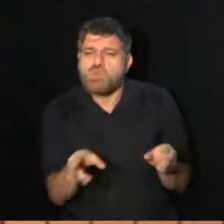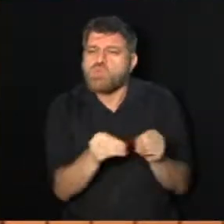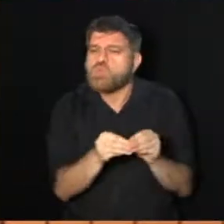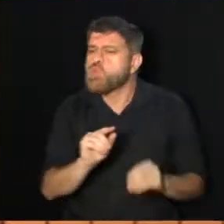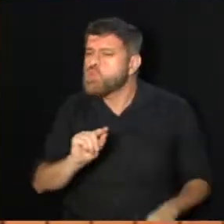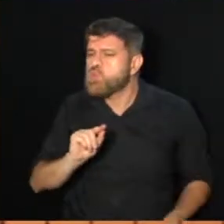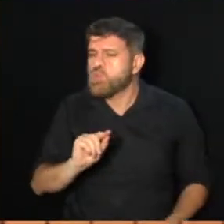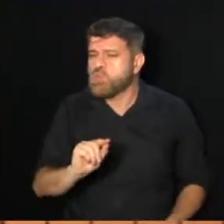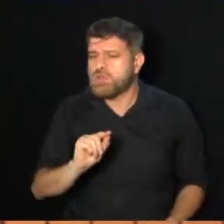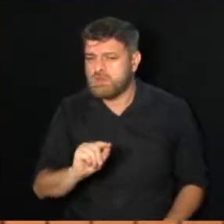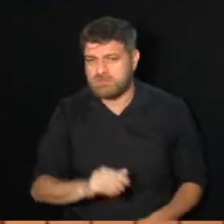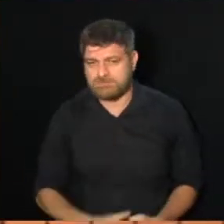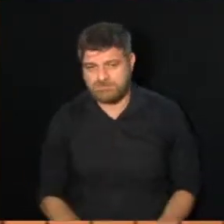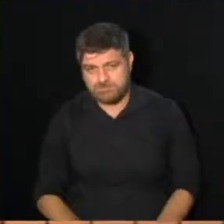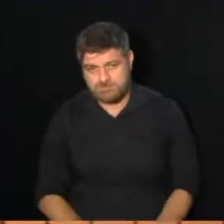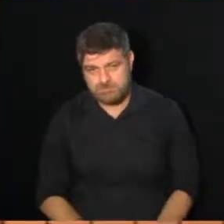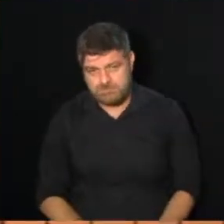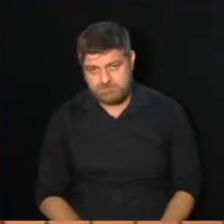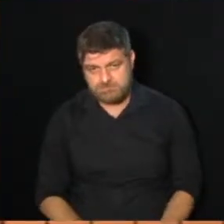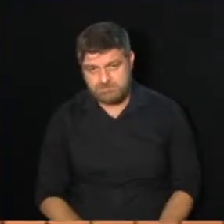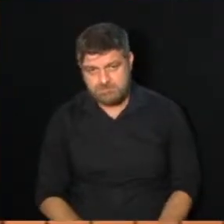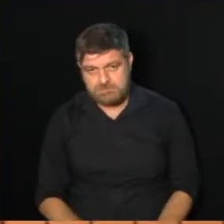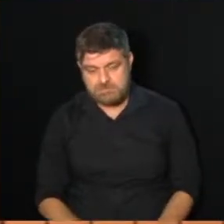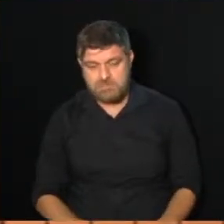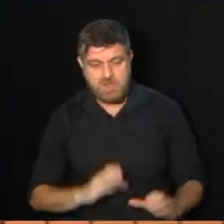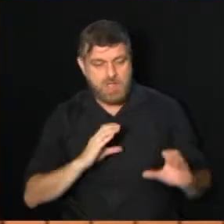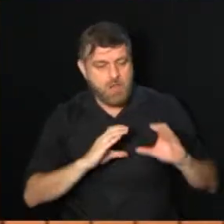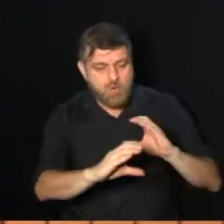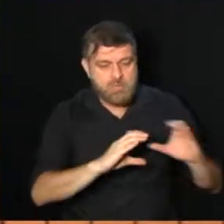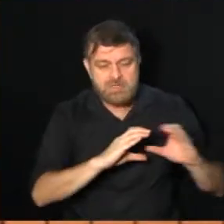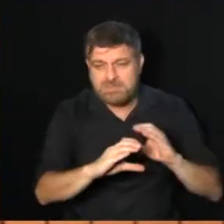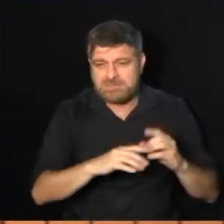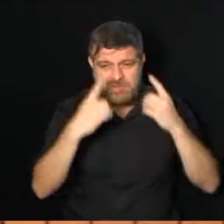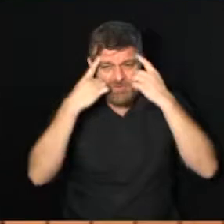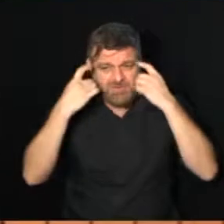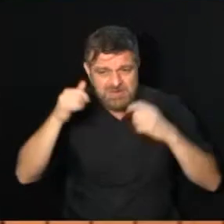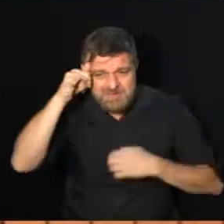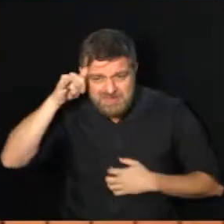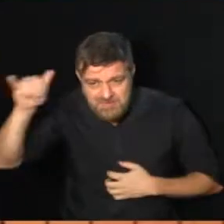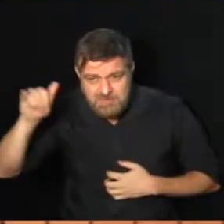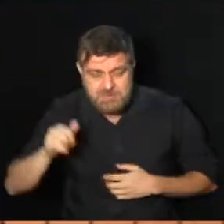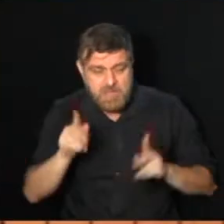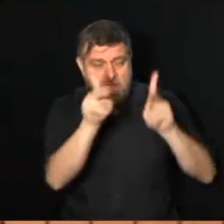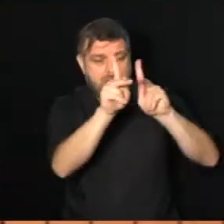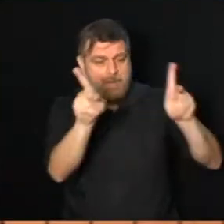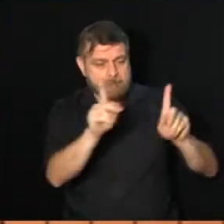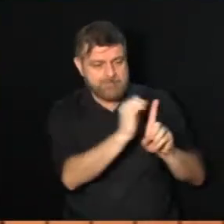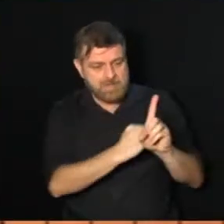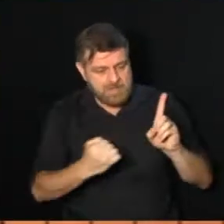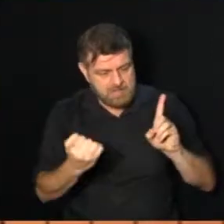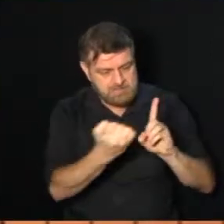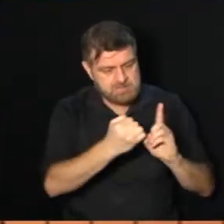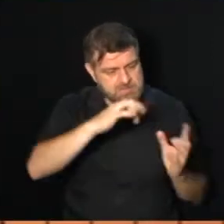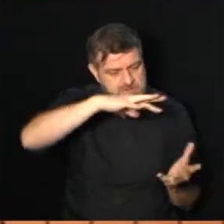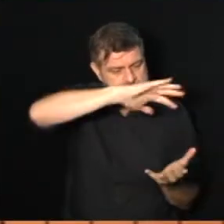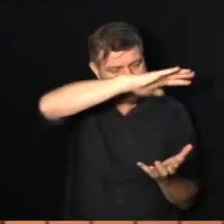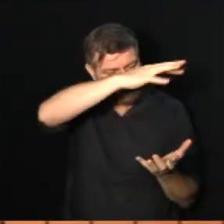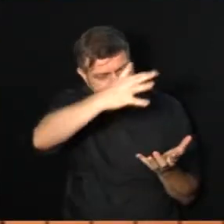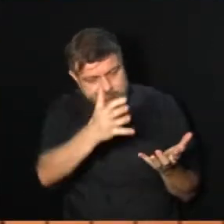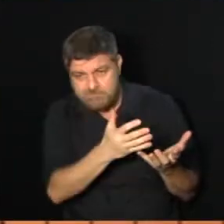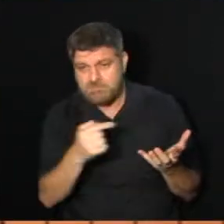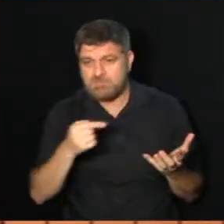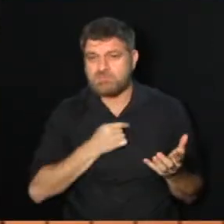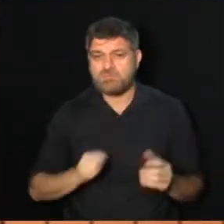resumidamente, a comunicação não violenta, a paz social, enfim,